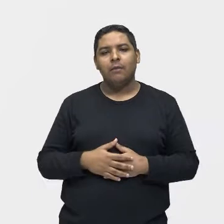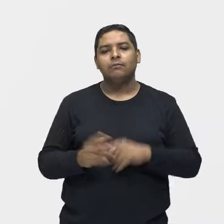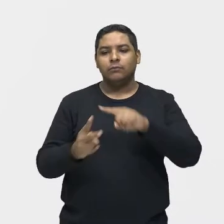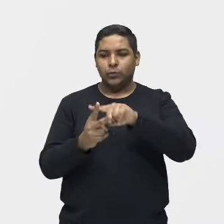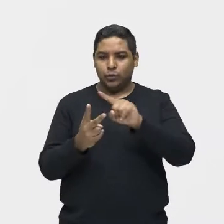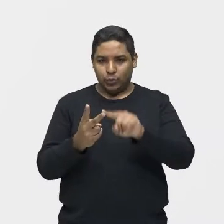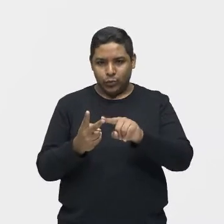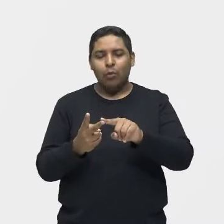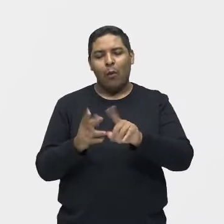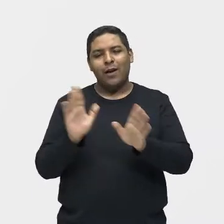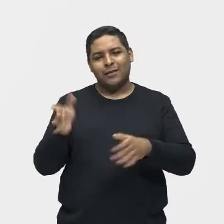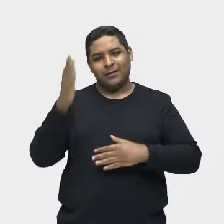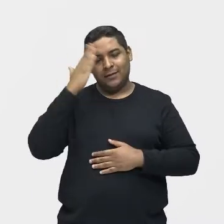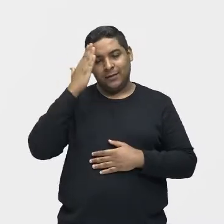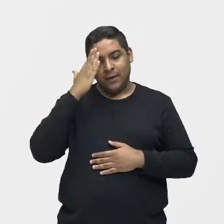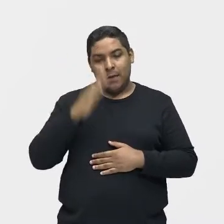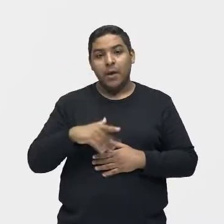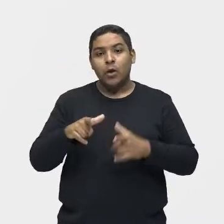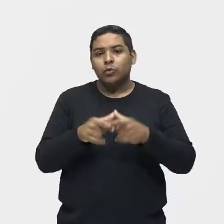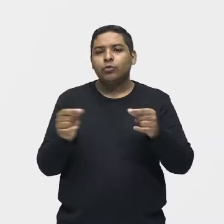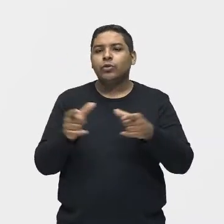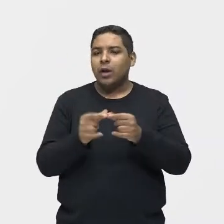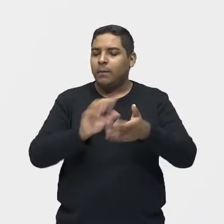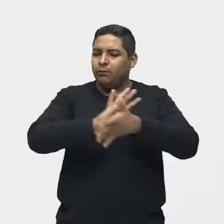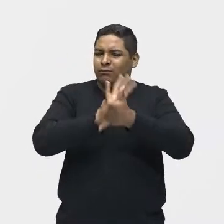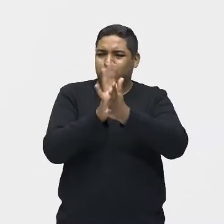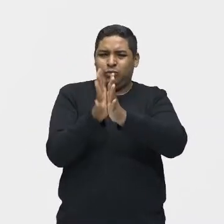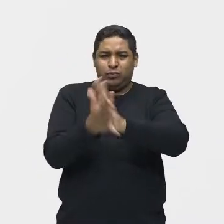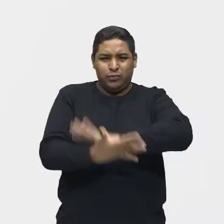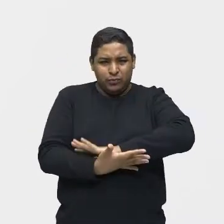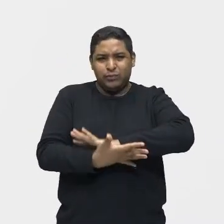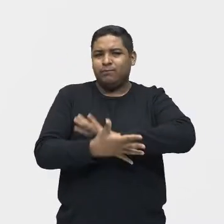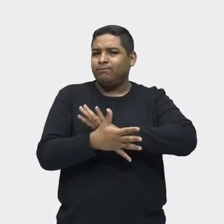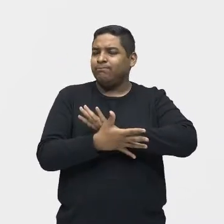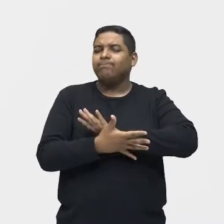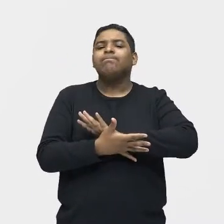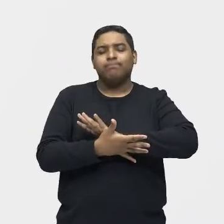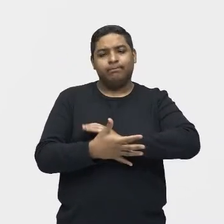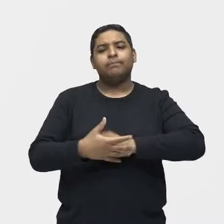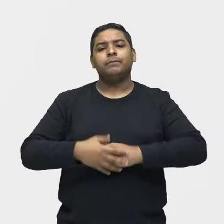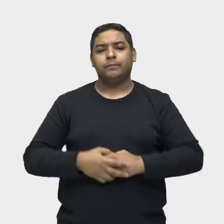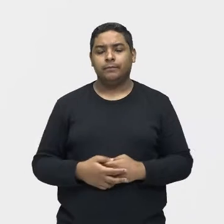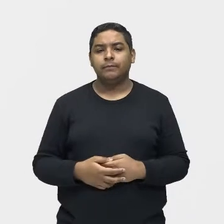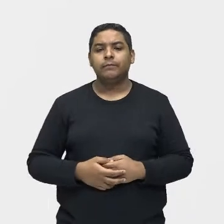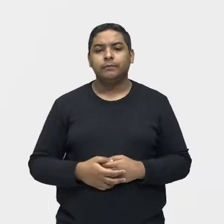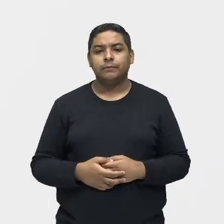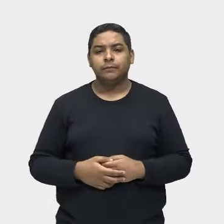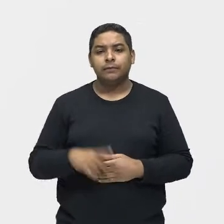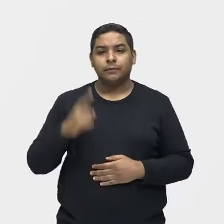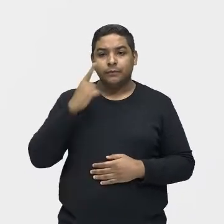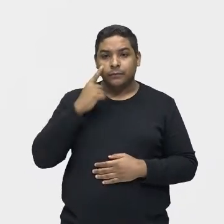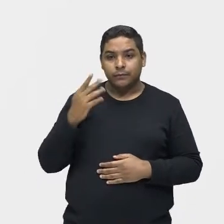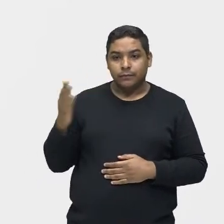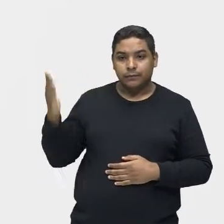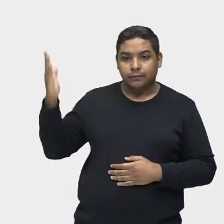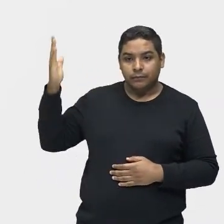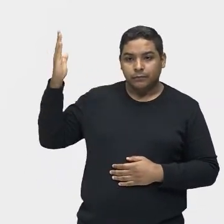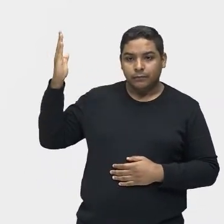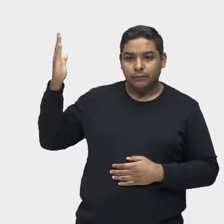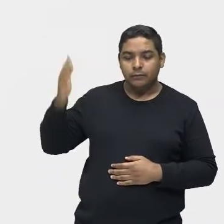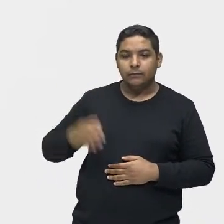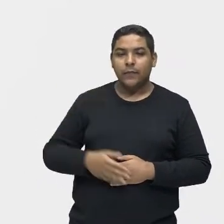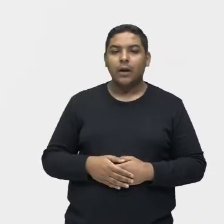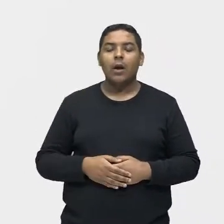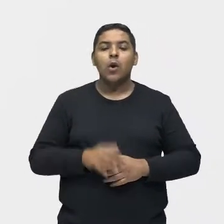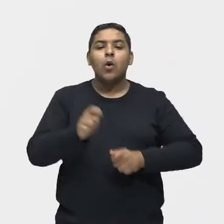onde o Japão realmente ficou bastante devastado, tá? Então a gente observa aqui observando esse